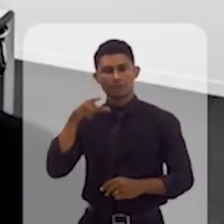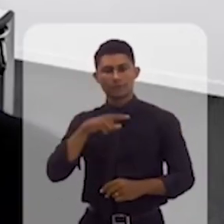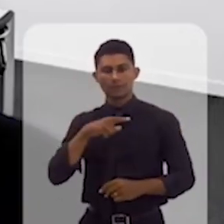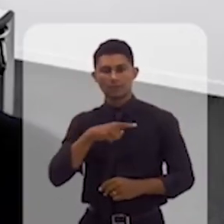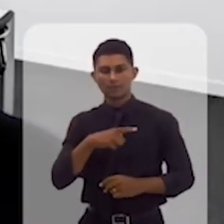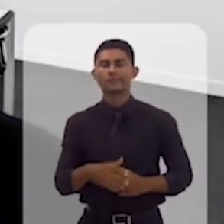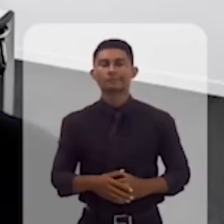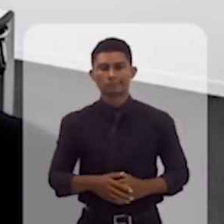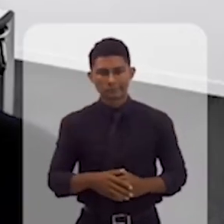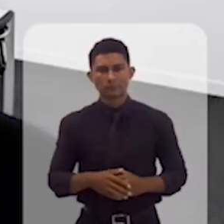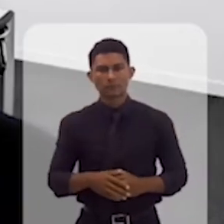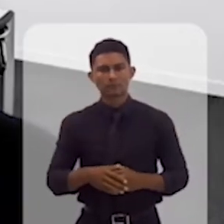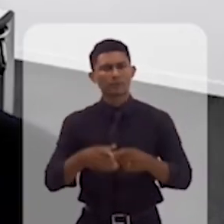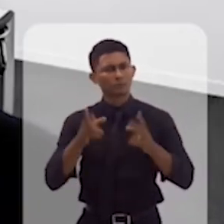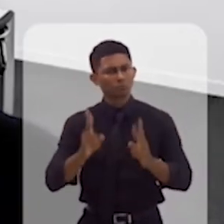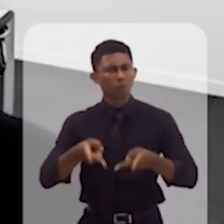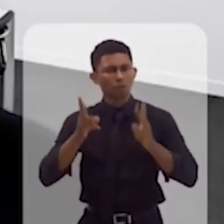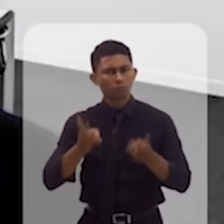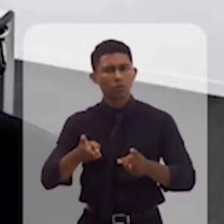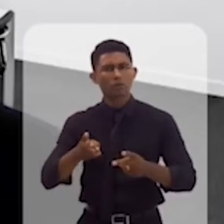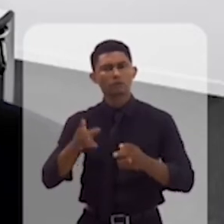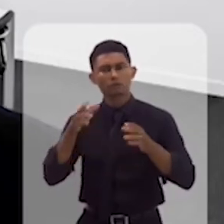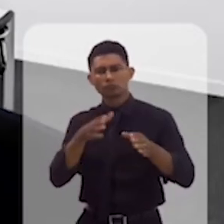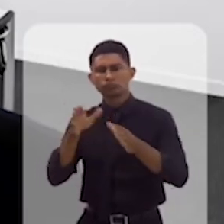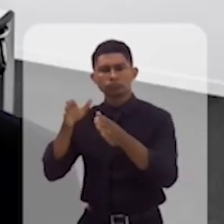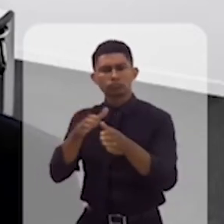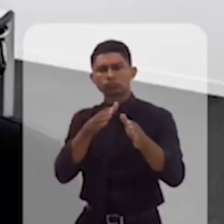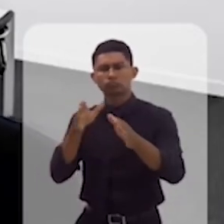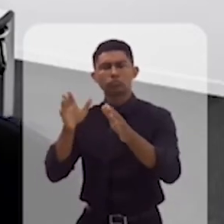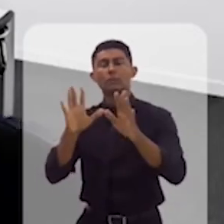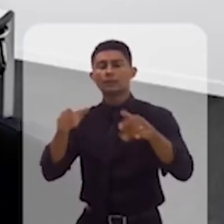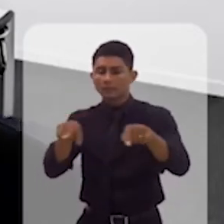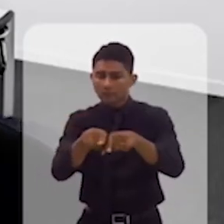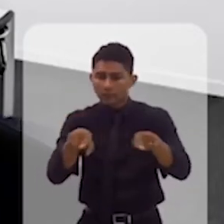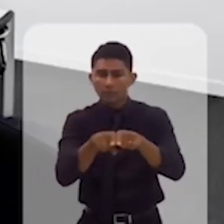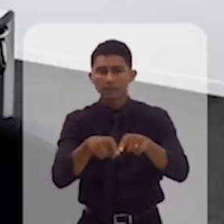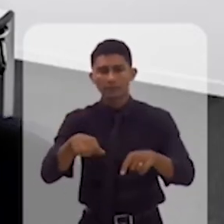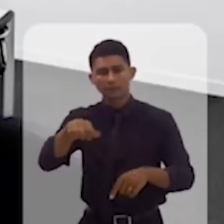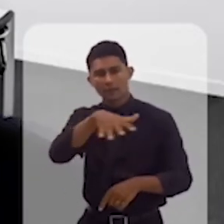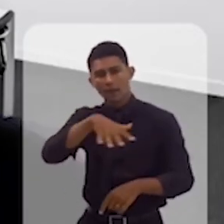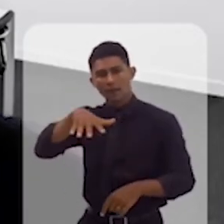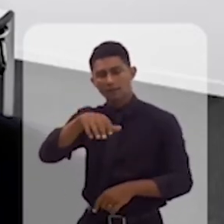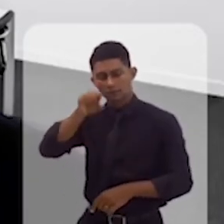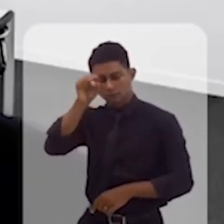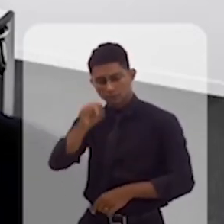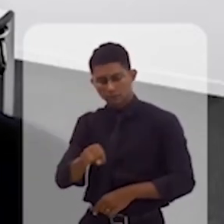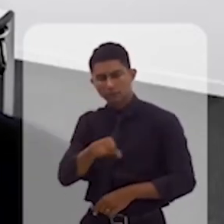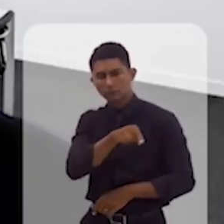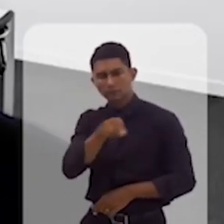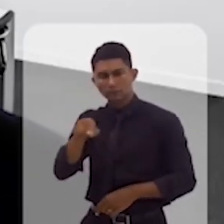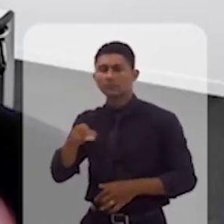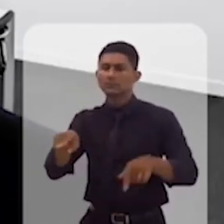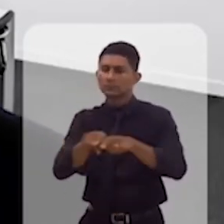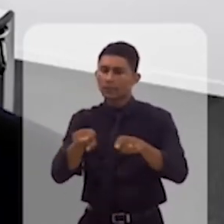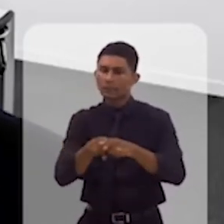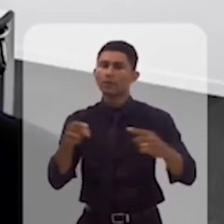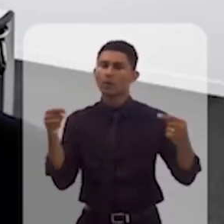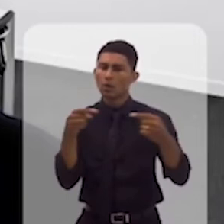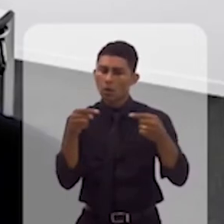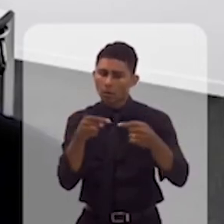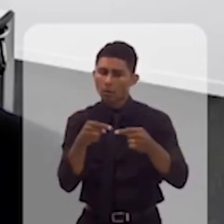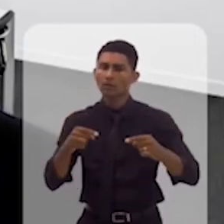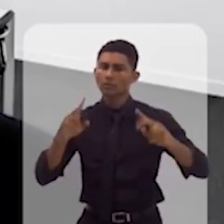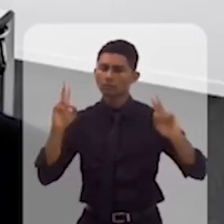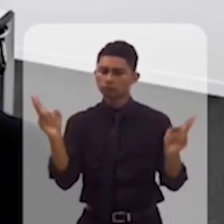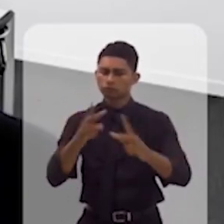uma constância em termos de direção, mas o Sudeste também apresenta uma característica boa quando a gente olha o vento offshore.